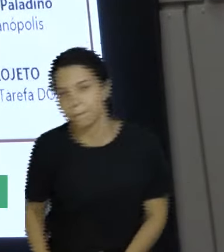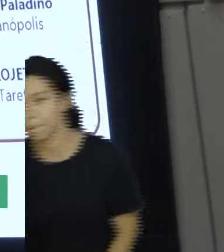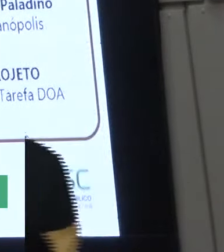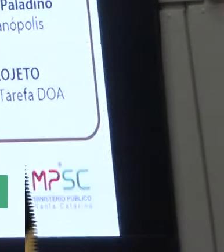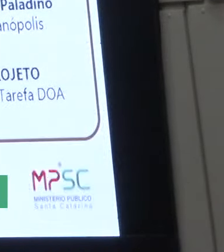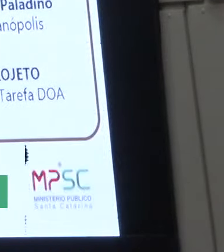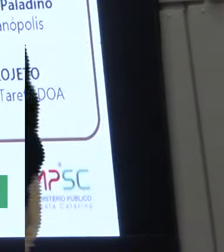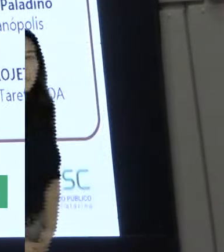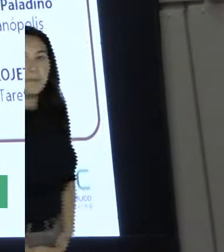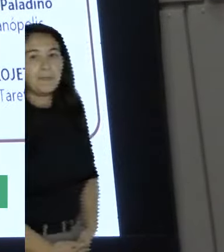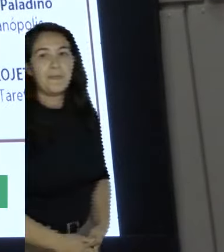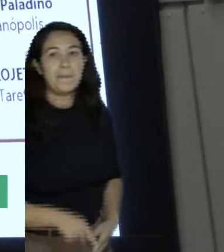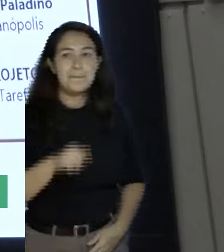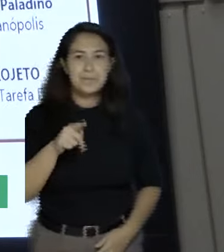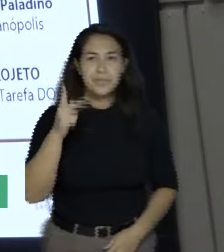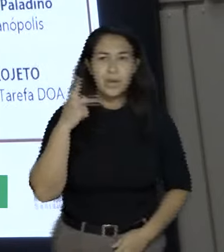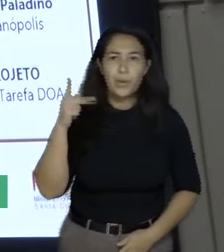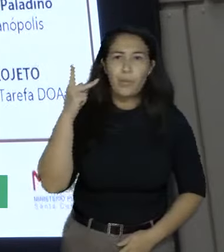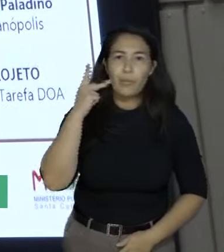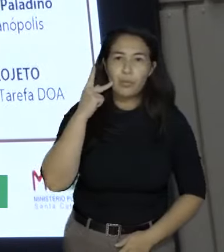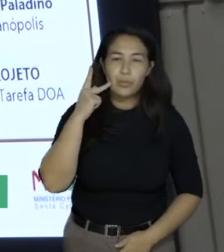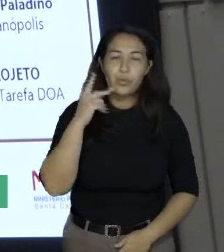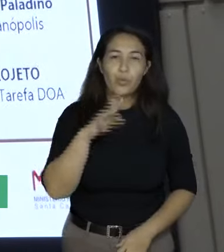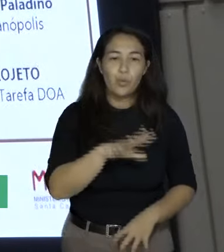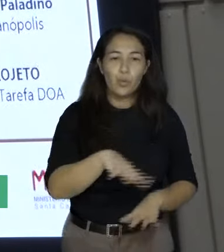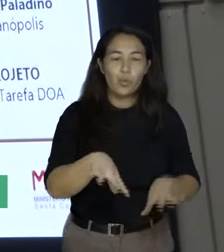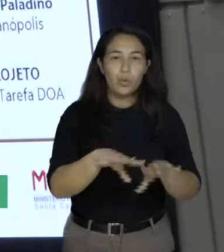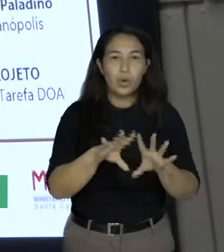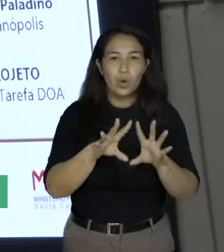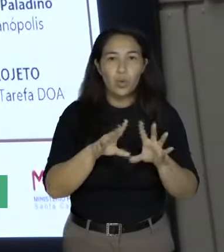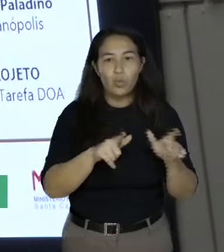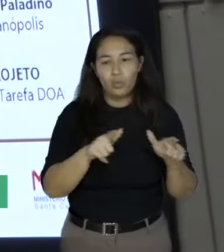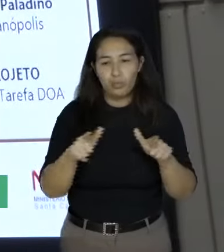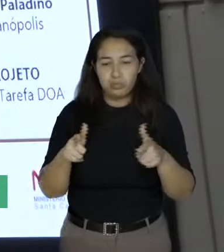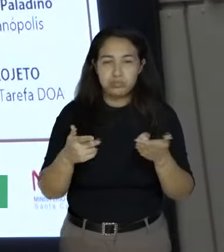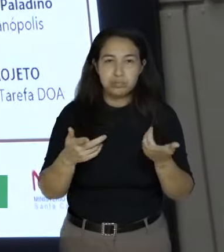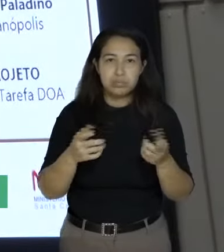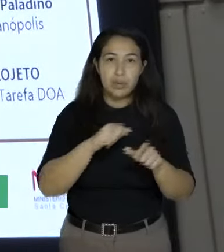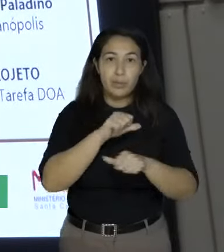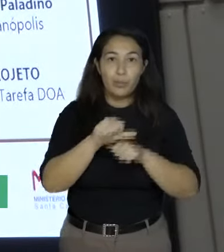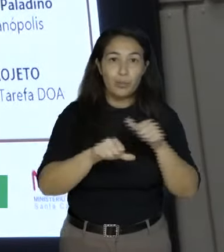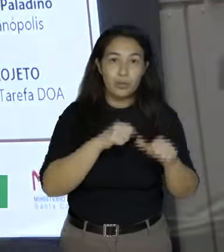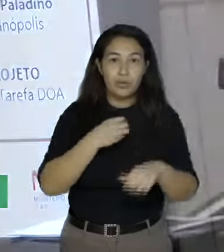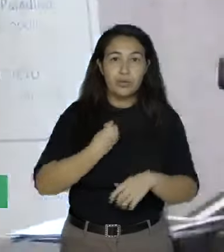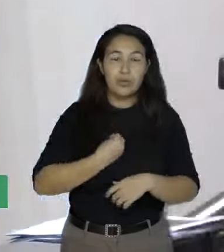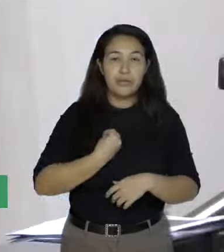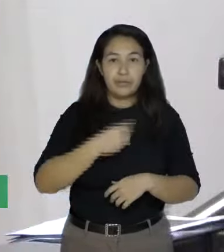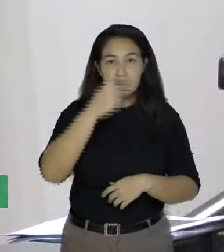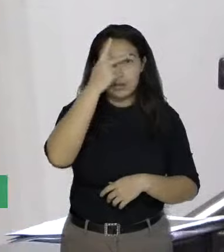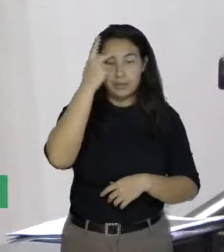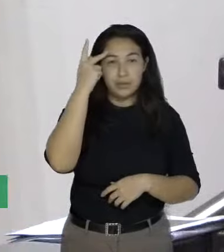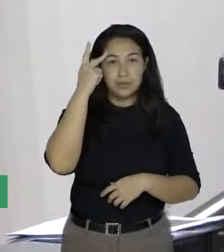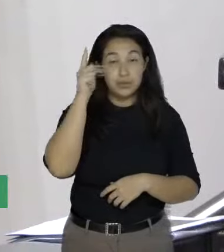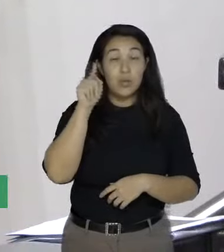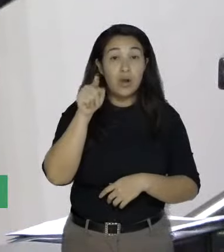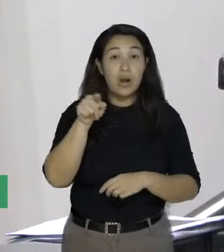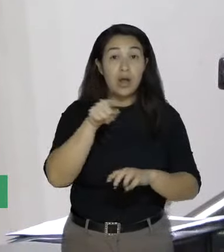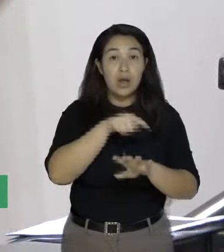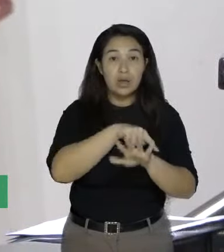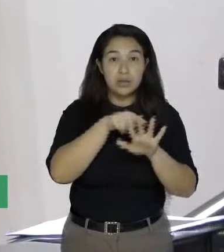com a comunidade do promotor com outros órgãos que tá mudando a vida das pessoas e os cinco